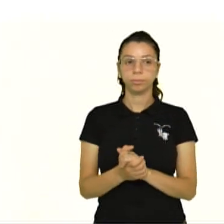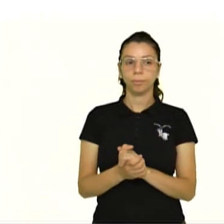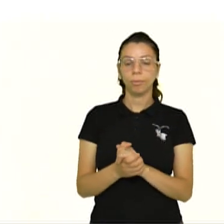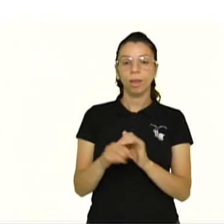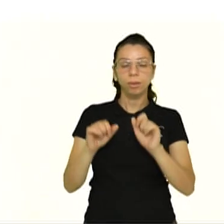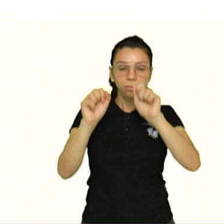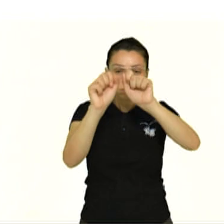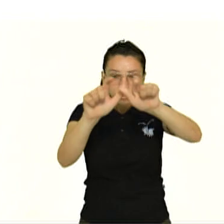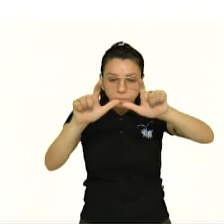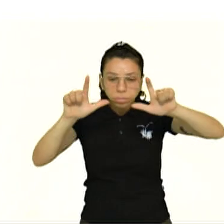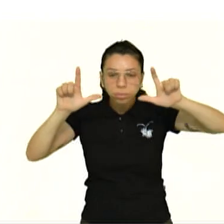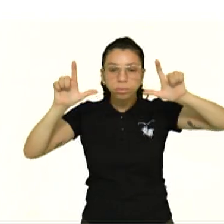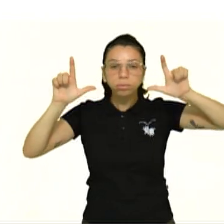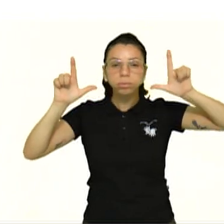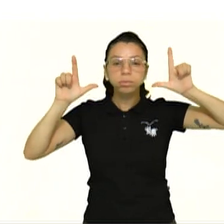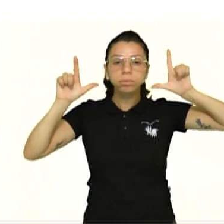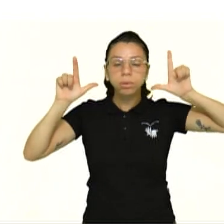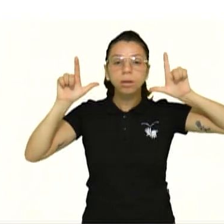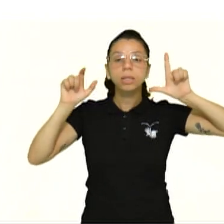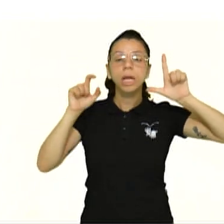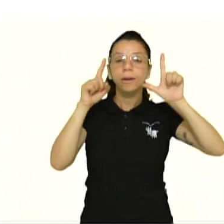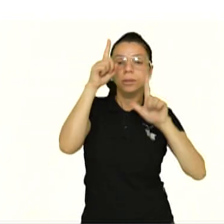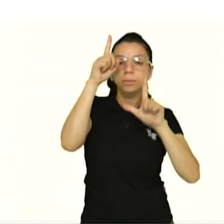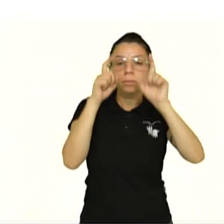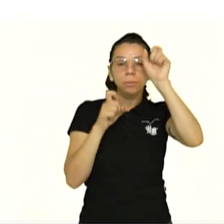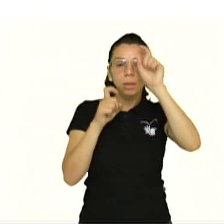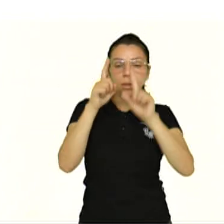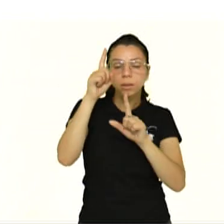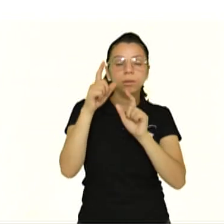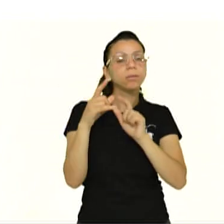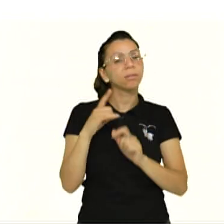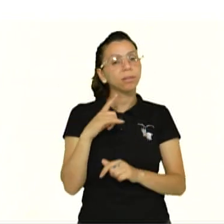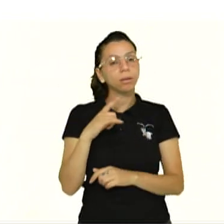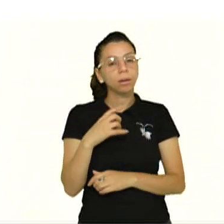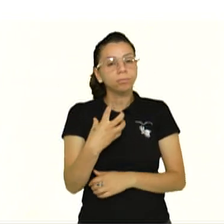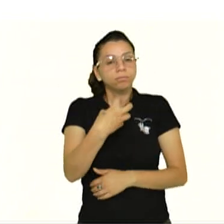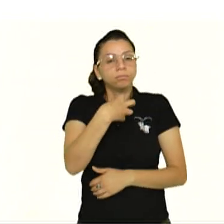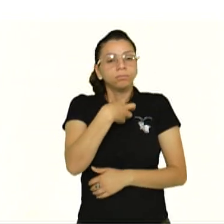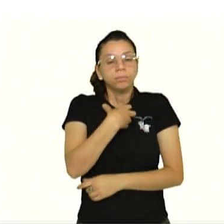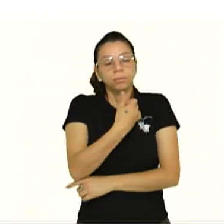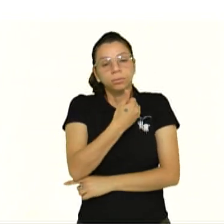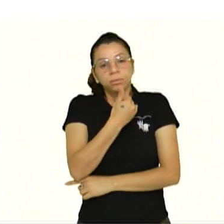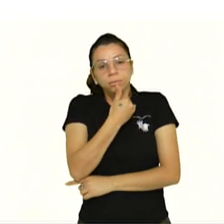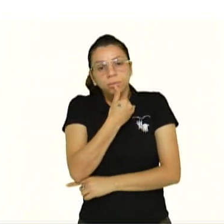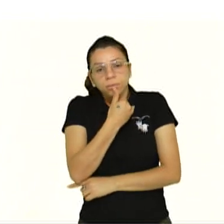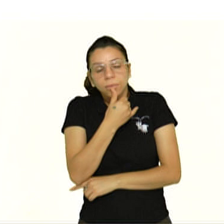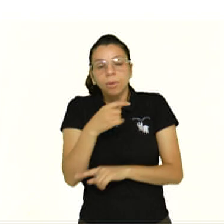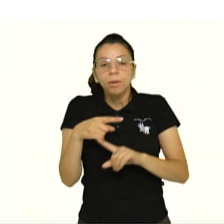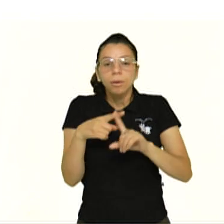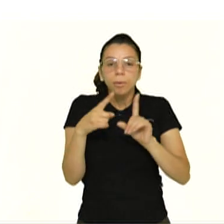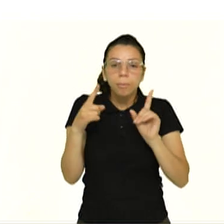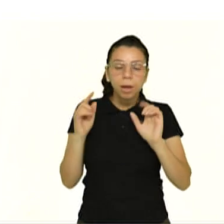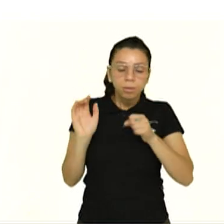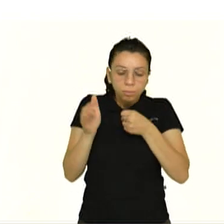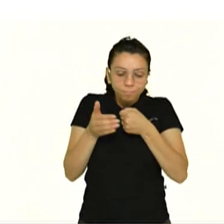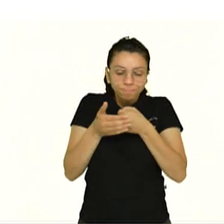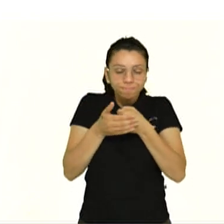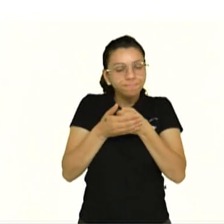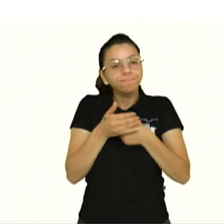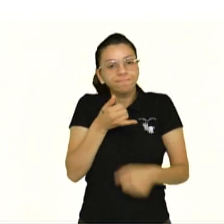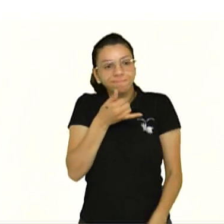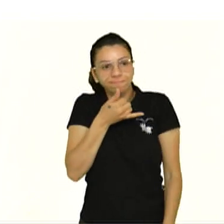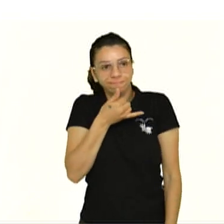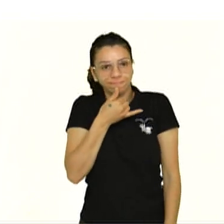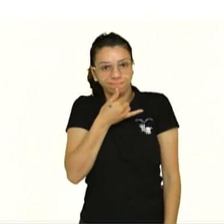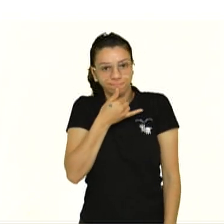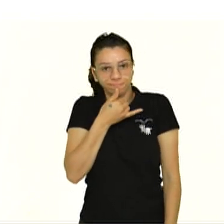ali bem para ver a expressão das personagens, existe uma tristeza, mas é uma tristeza bastante contida,